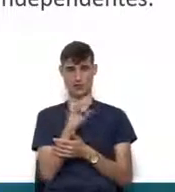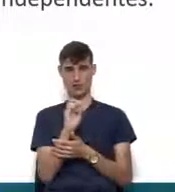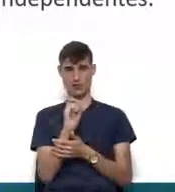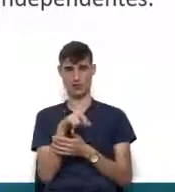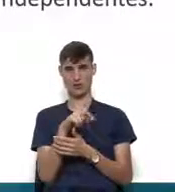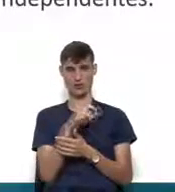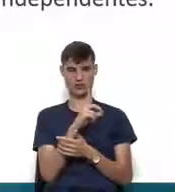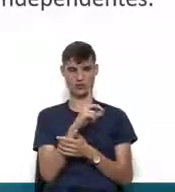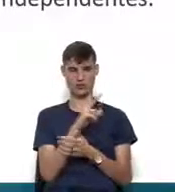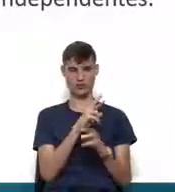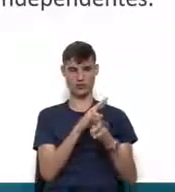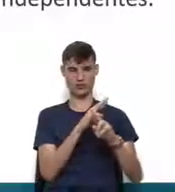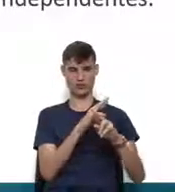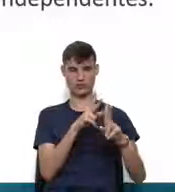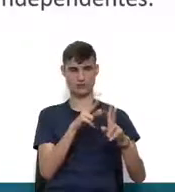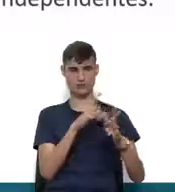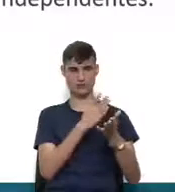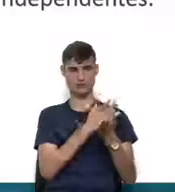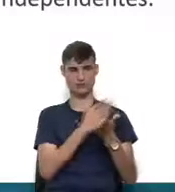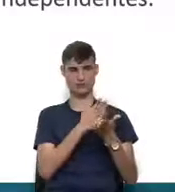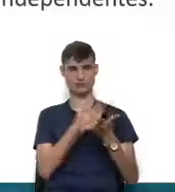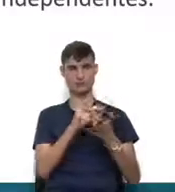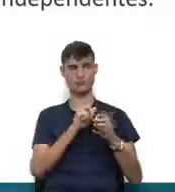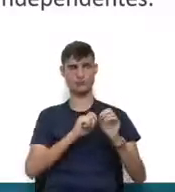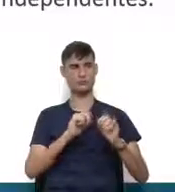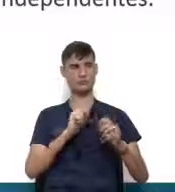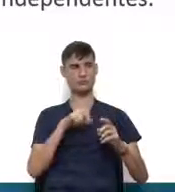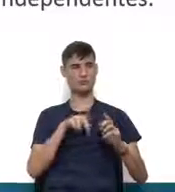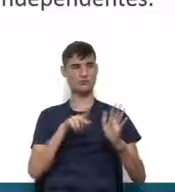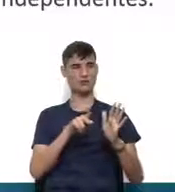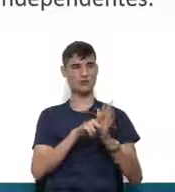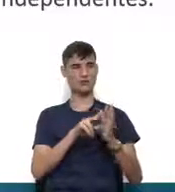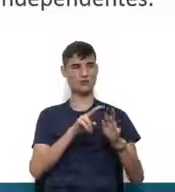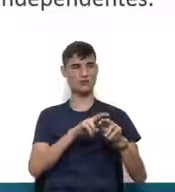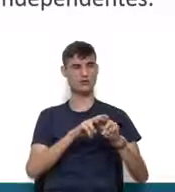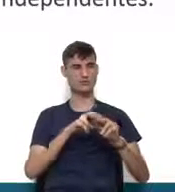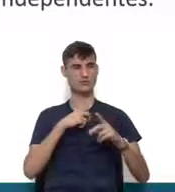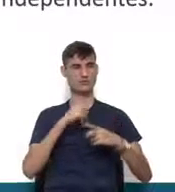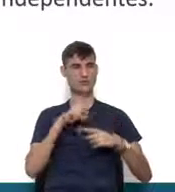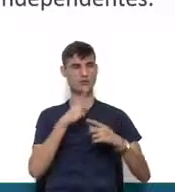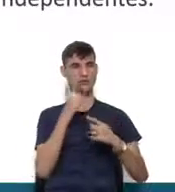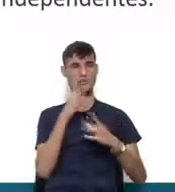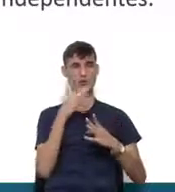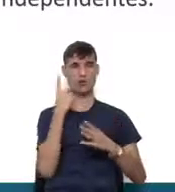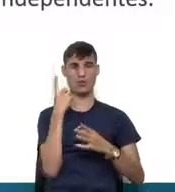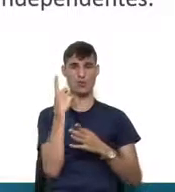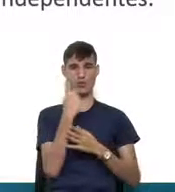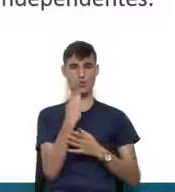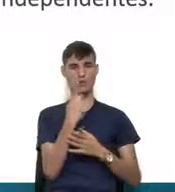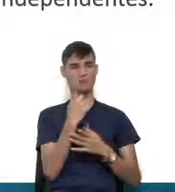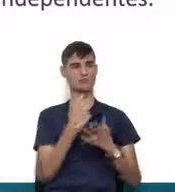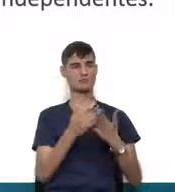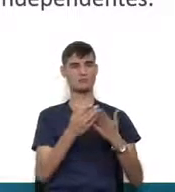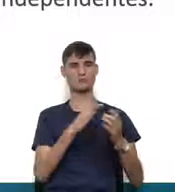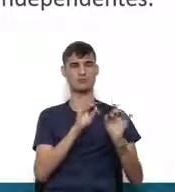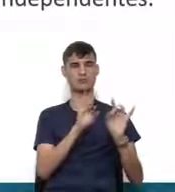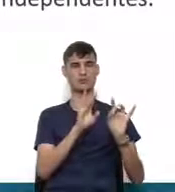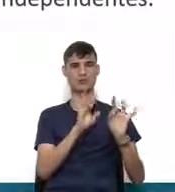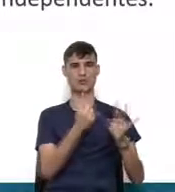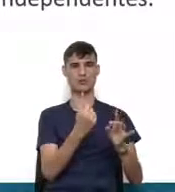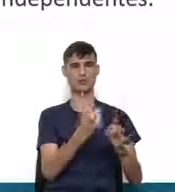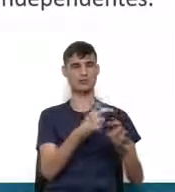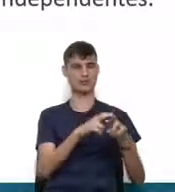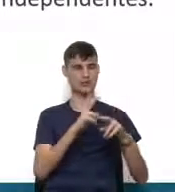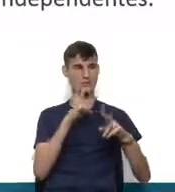equação diferencial ordinária, a função incógnita vai depender de uma única variável independente, que é o exemplo